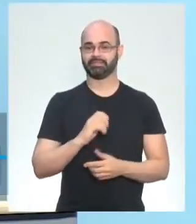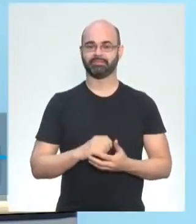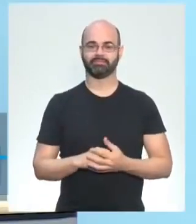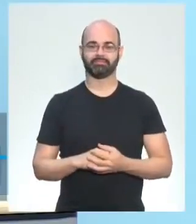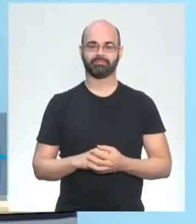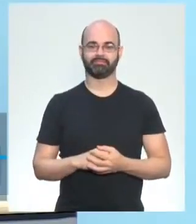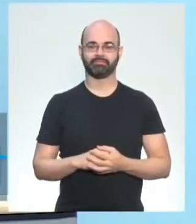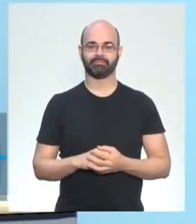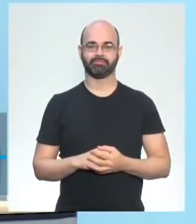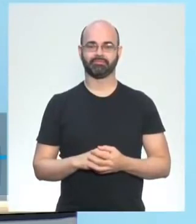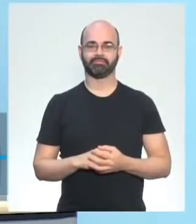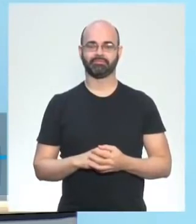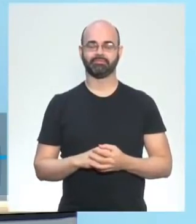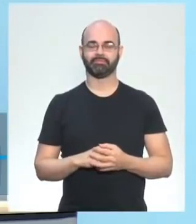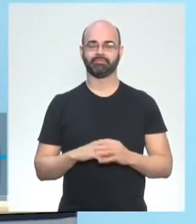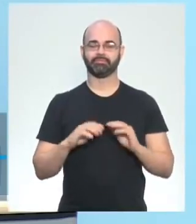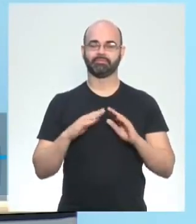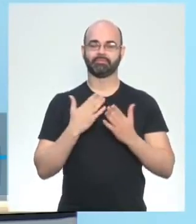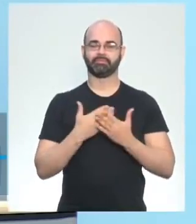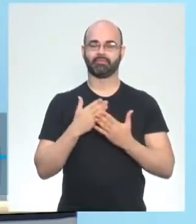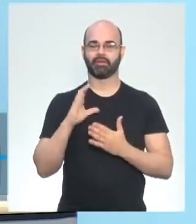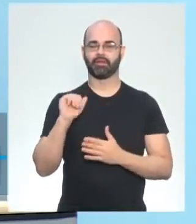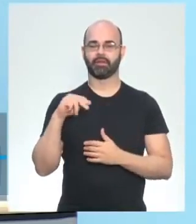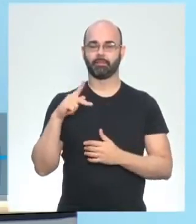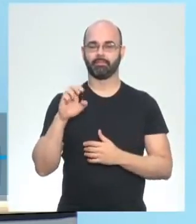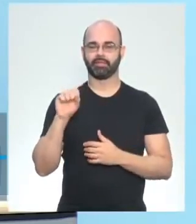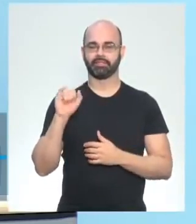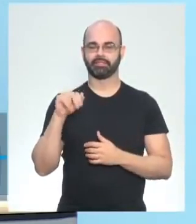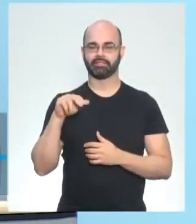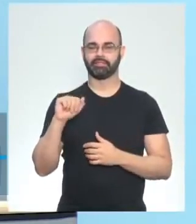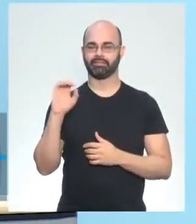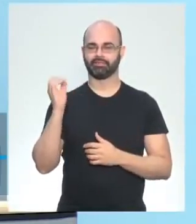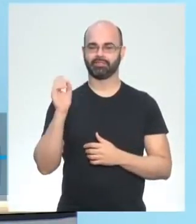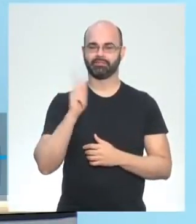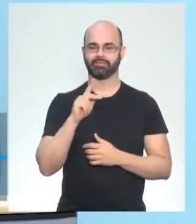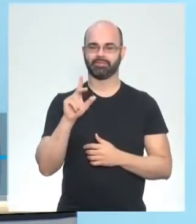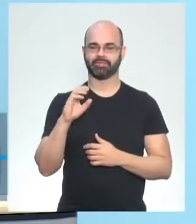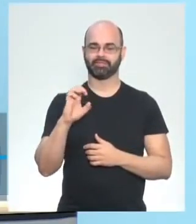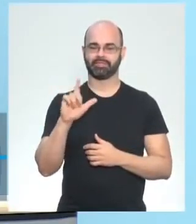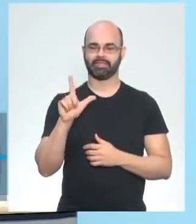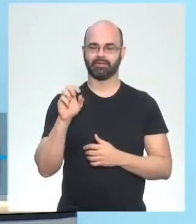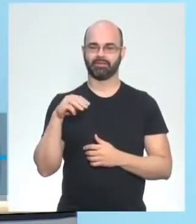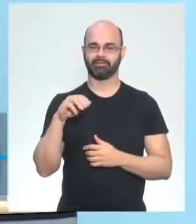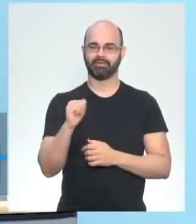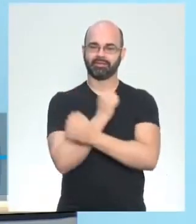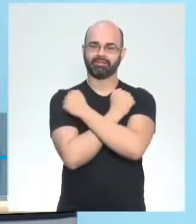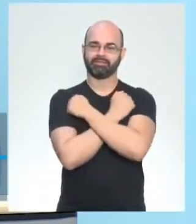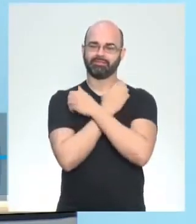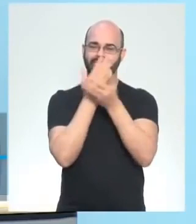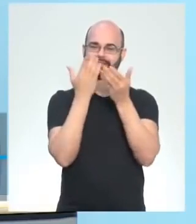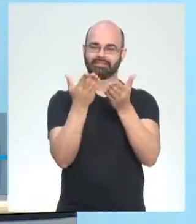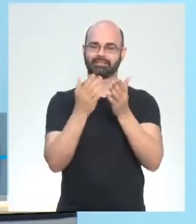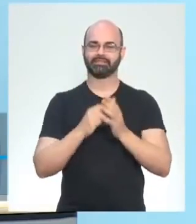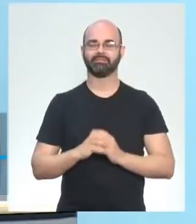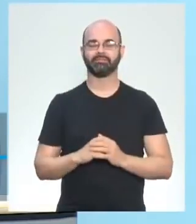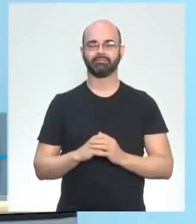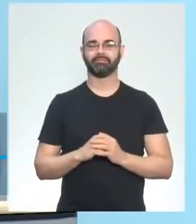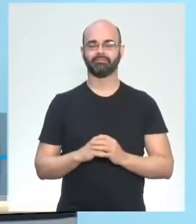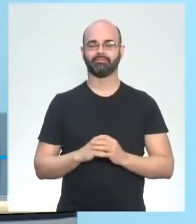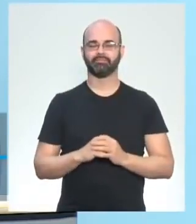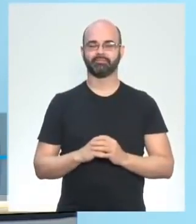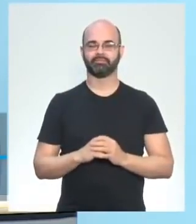Escola Campesina, lá de Osasco, da professora Selma. Um abração para você, professora Selma. Os alunos também indicando para a gente